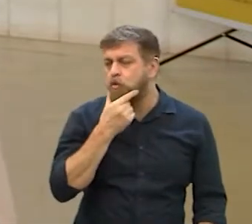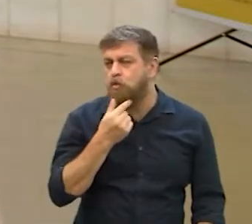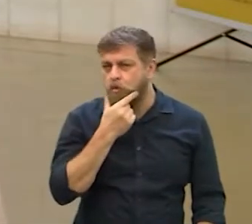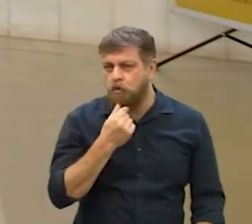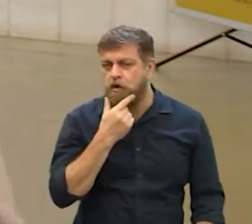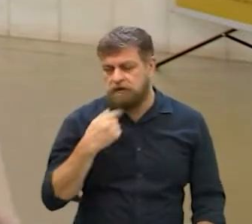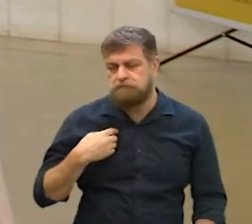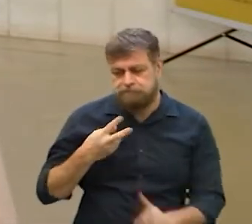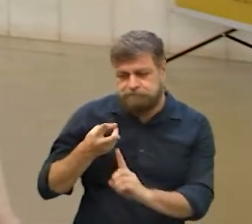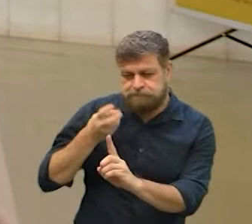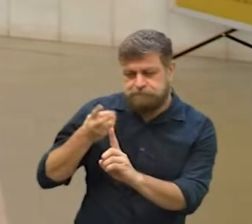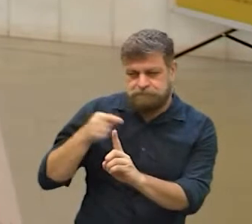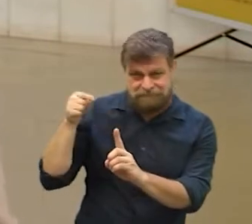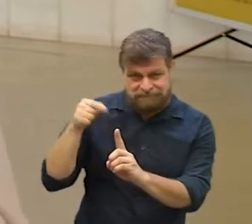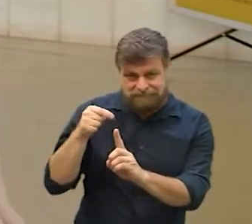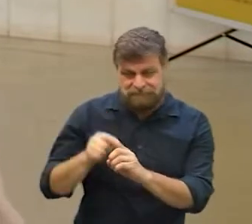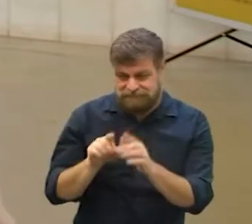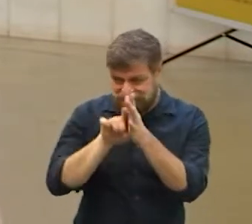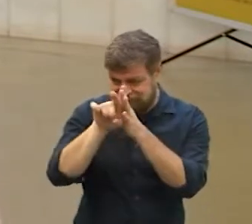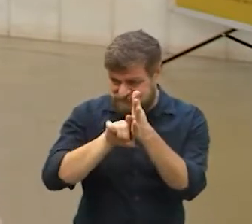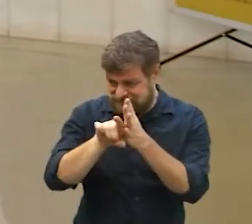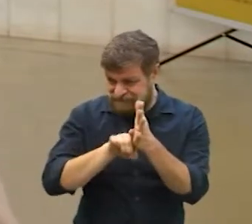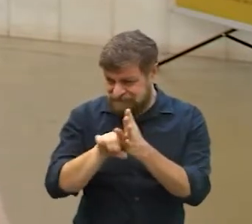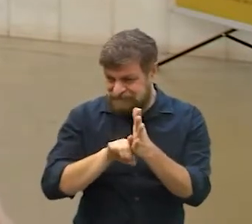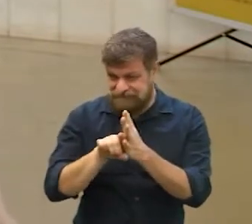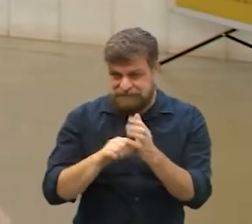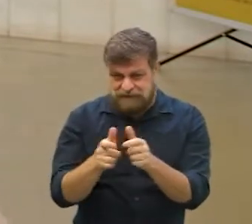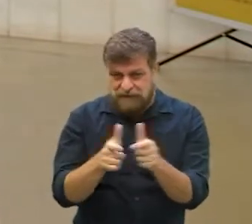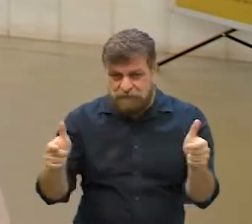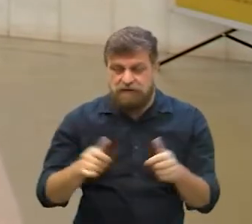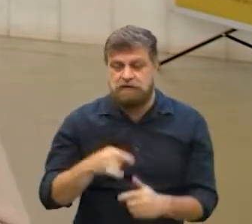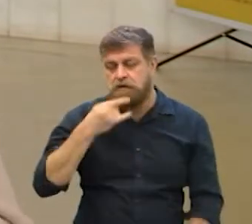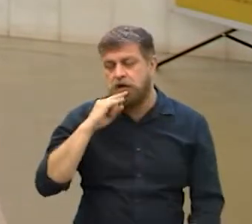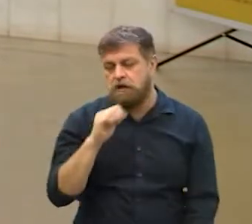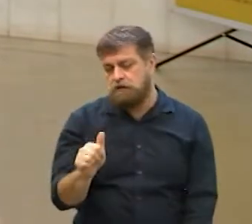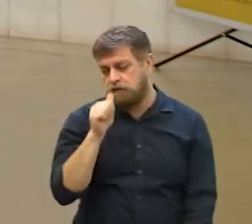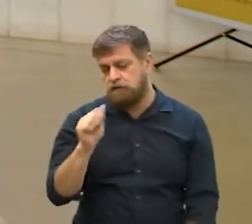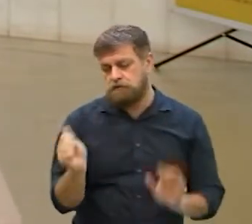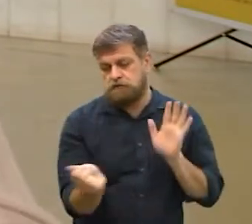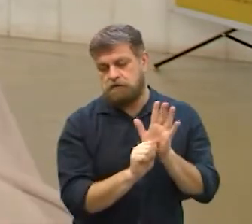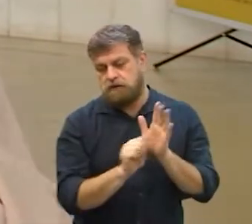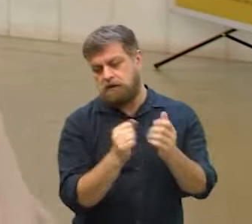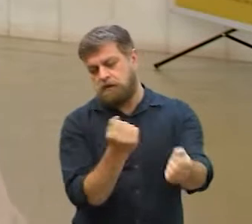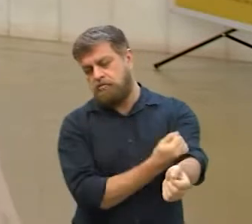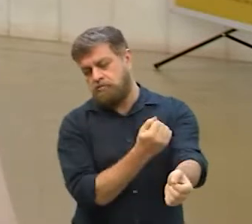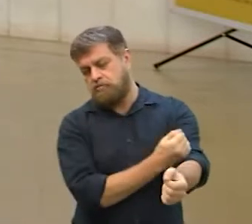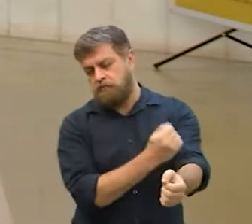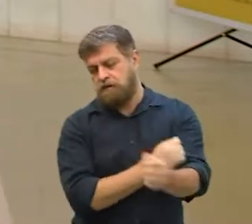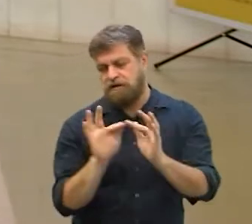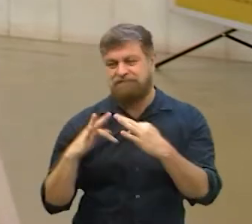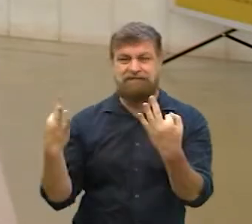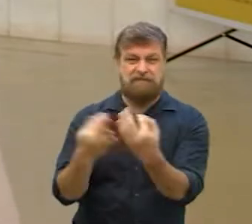geralmente é o homem, a gente vê, quando olha a pesquisa, todos os dados que estão aí, o uso do álcool, o uso da droga, a